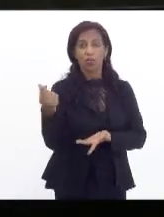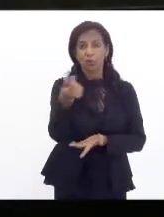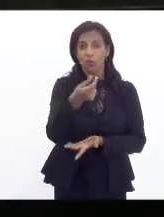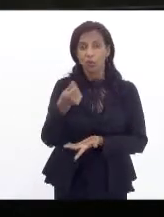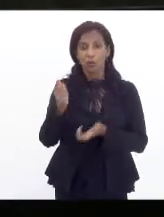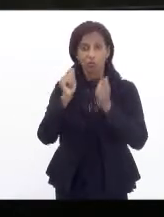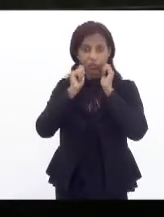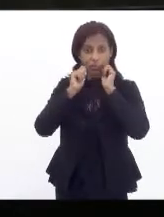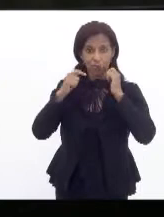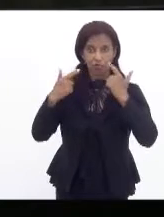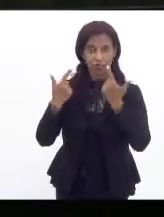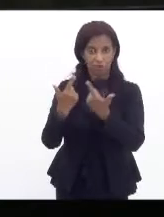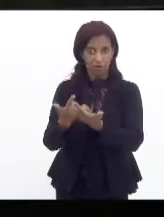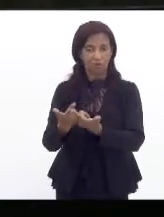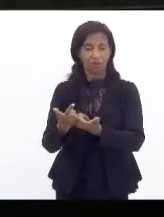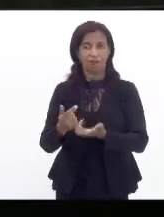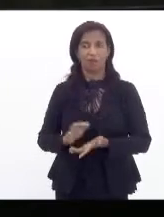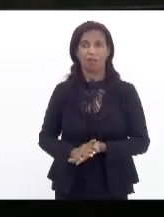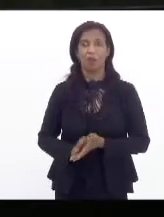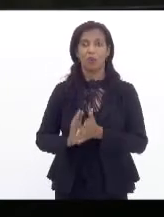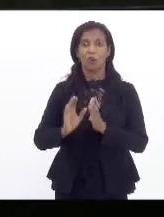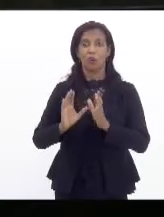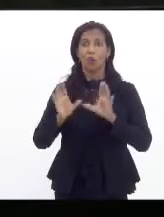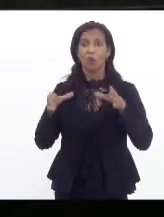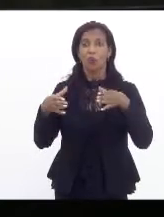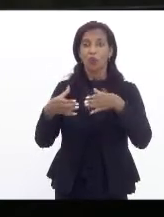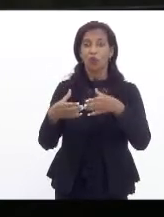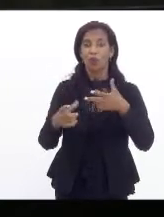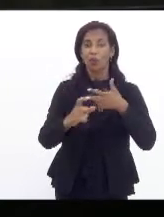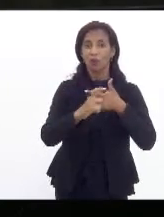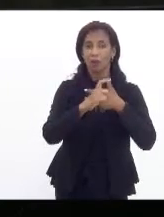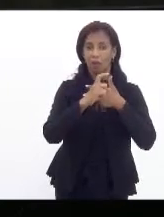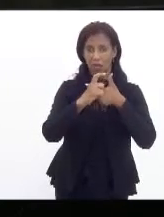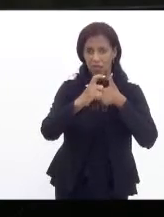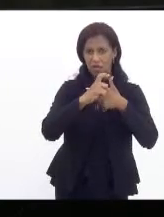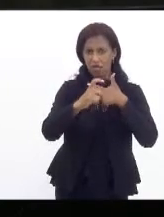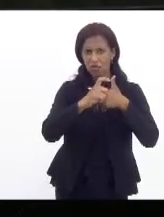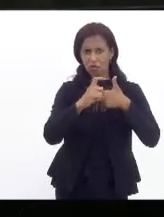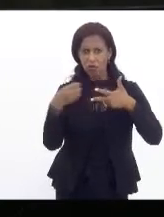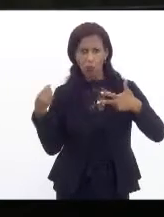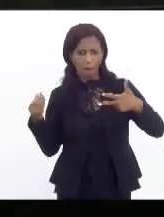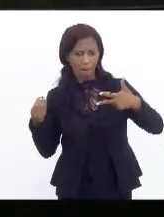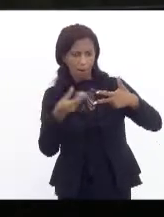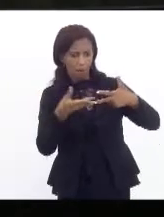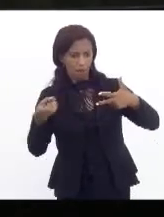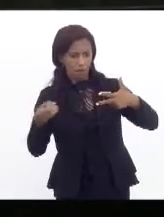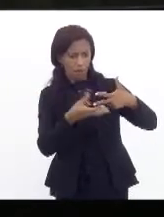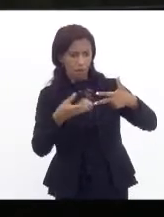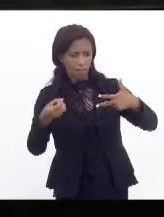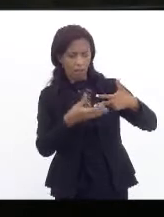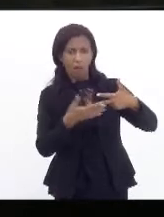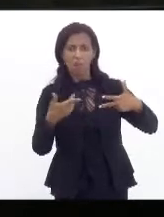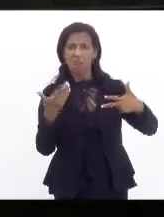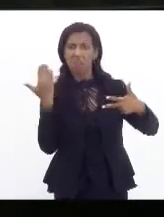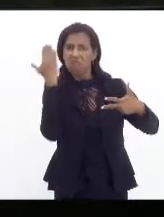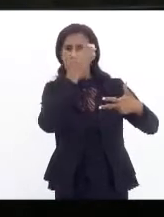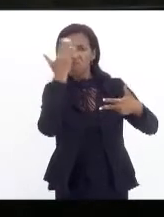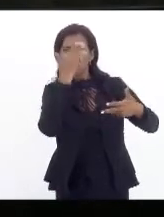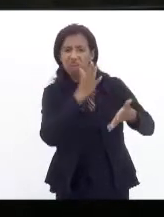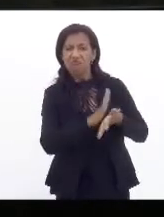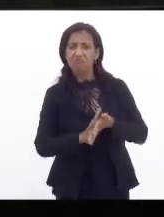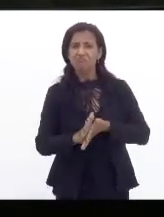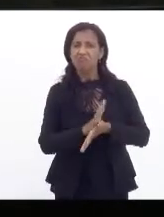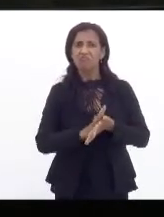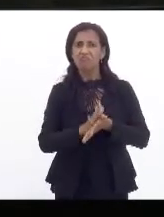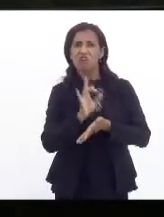da Assembleia Legislativa para o governo executivo, e na realidade dali a gente não via mais nada, né? Via